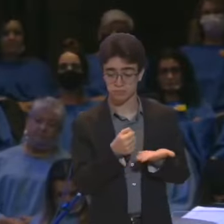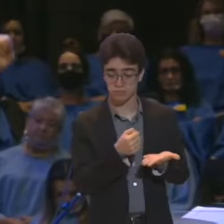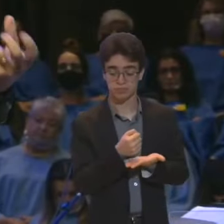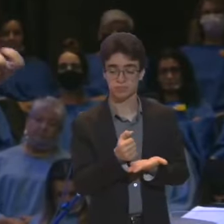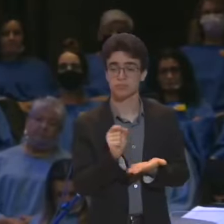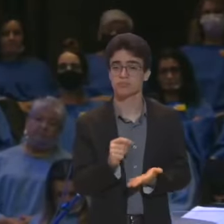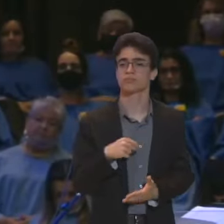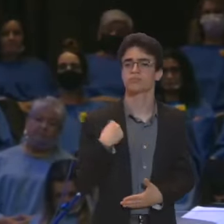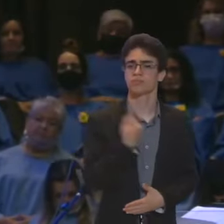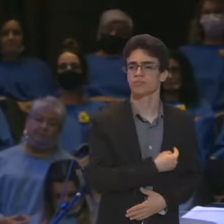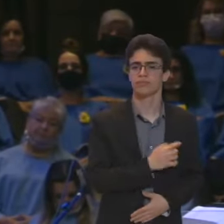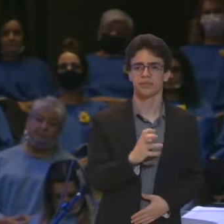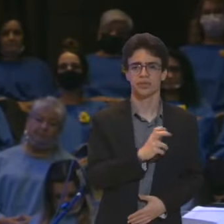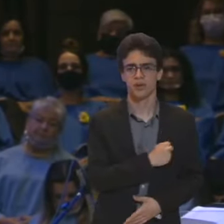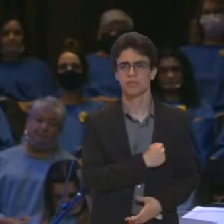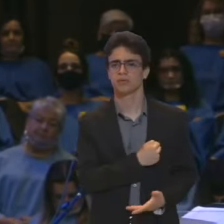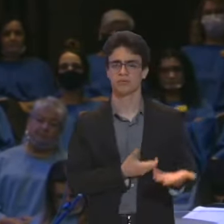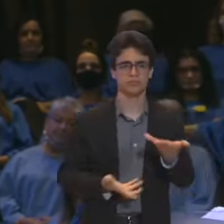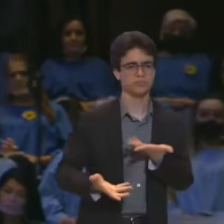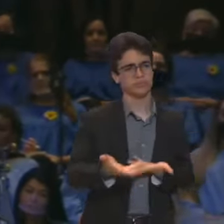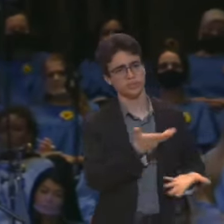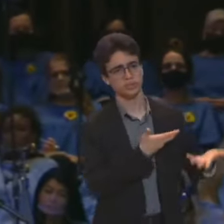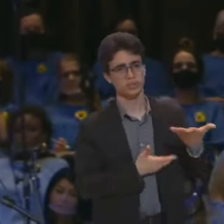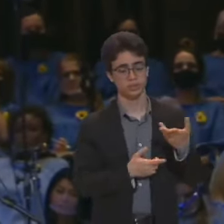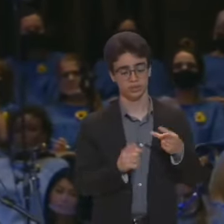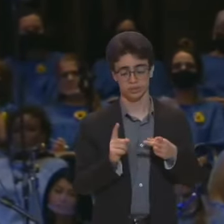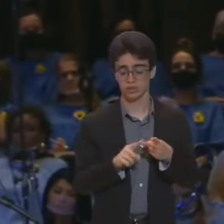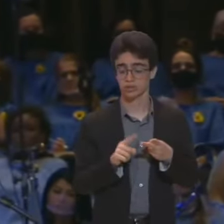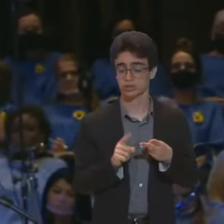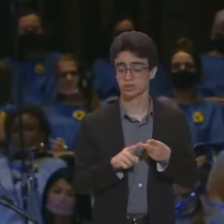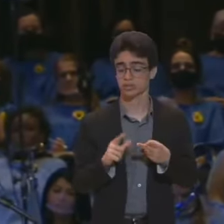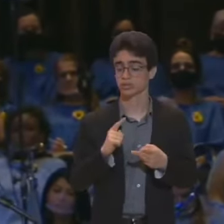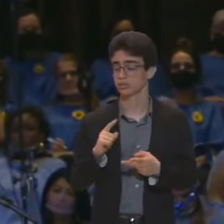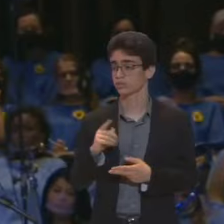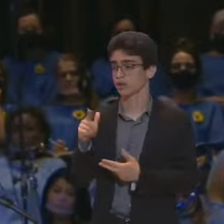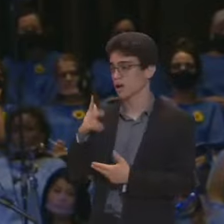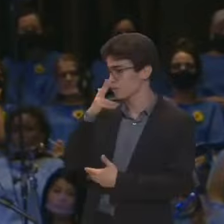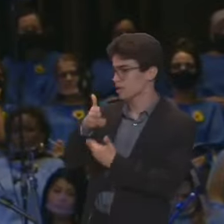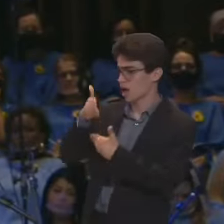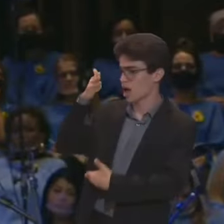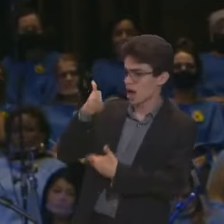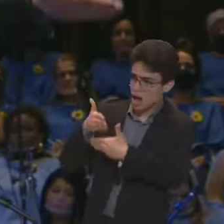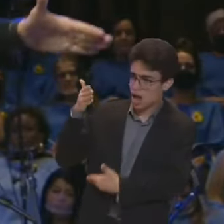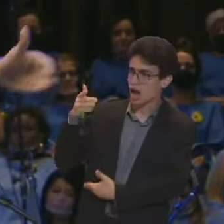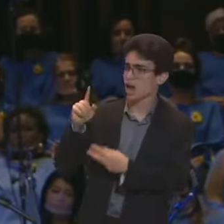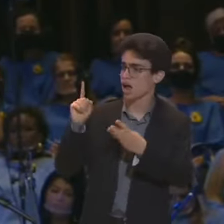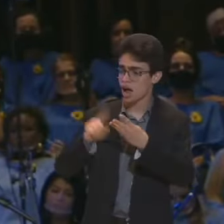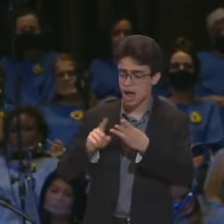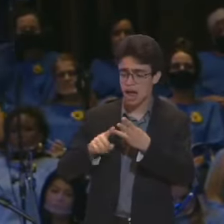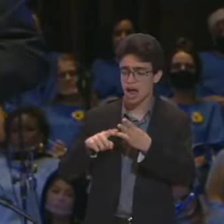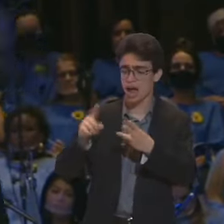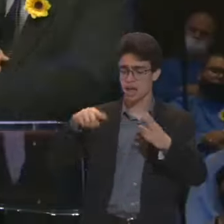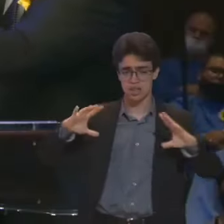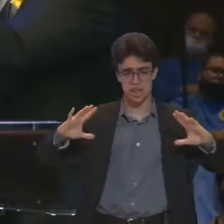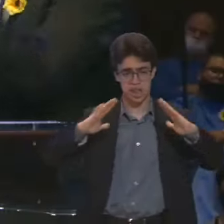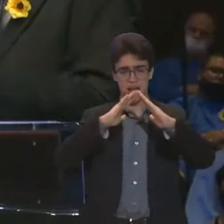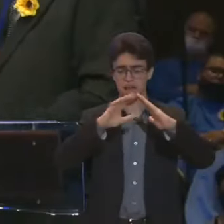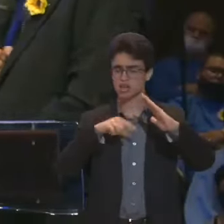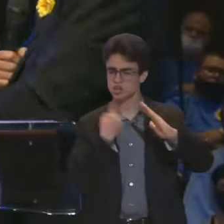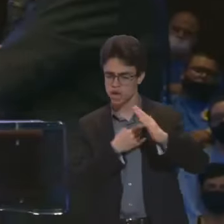nossa amorosa em Cristo com os outros. Tem as paredes, que é a proclamação. E tem o telhado, que é a persuasão,